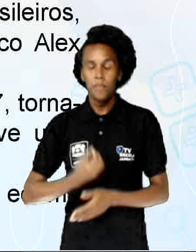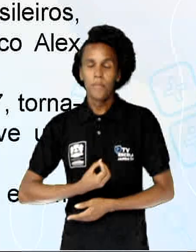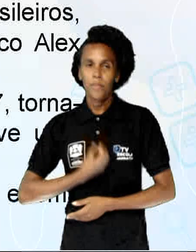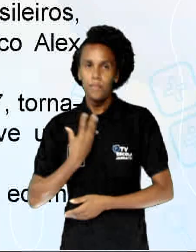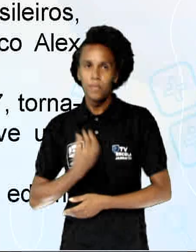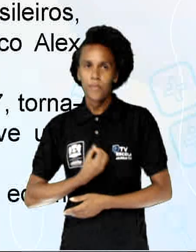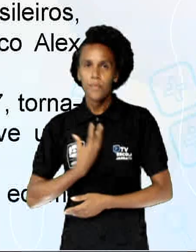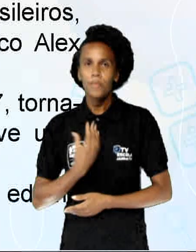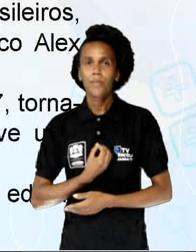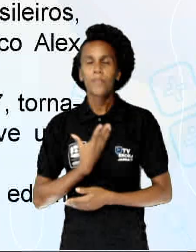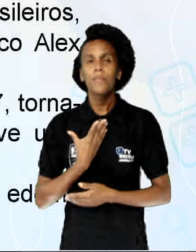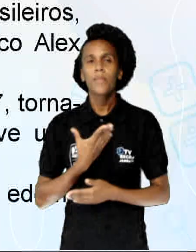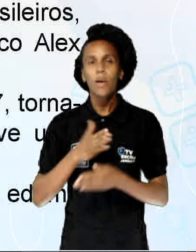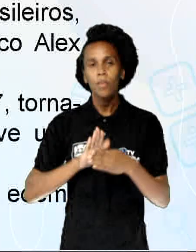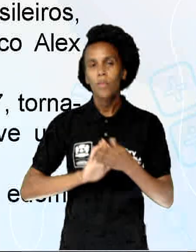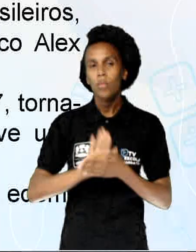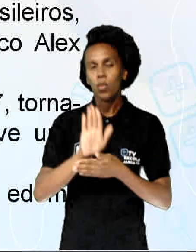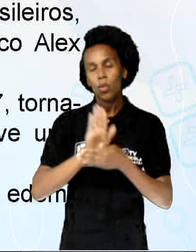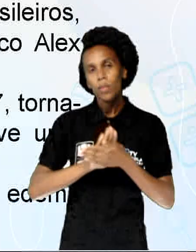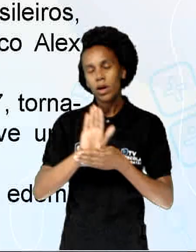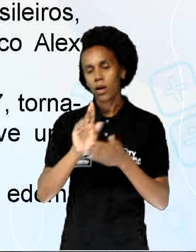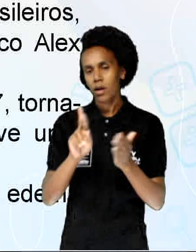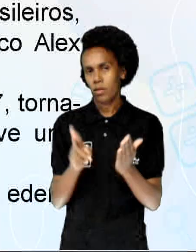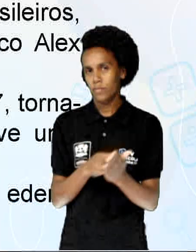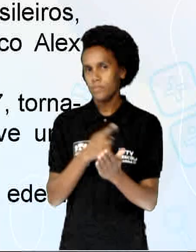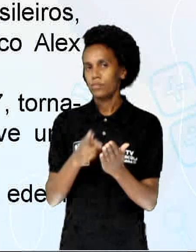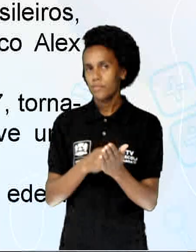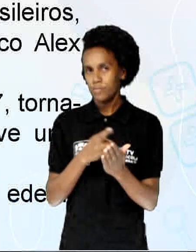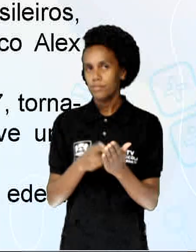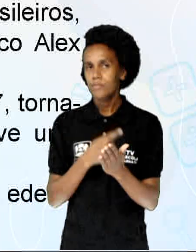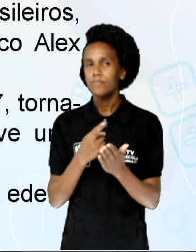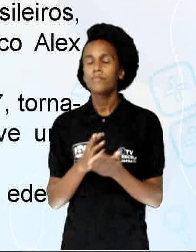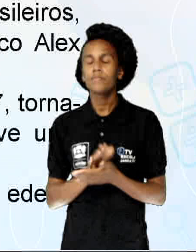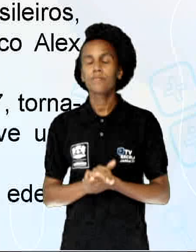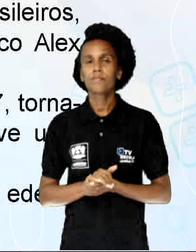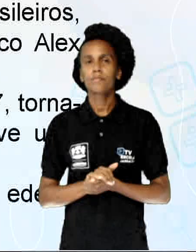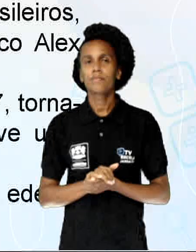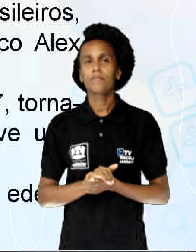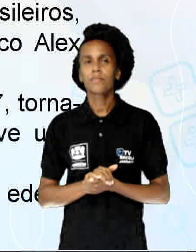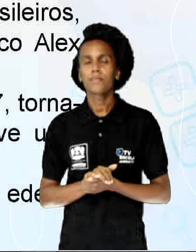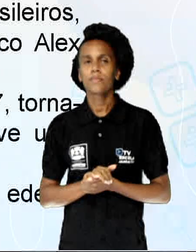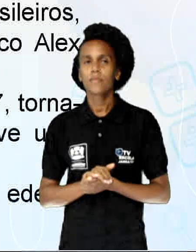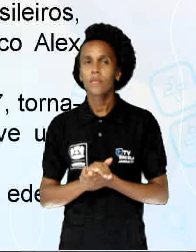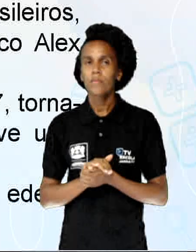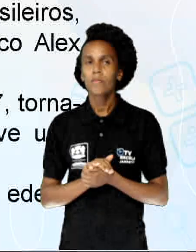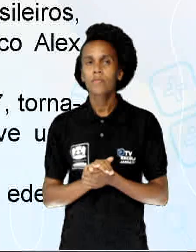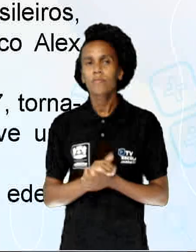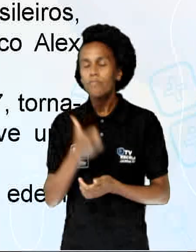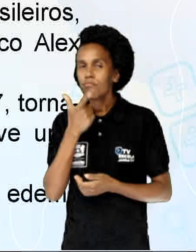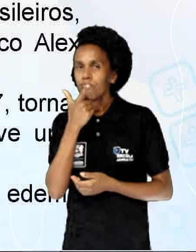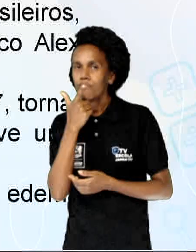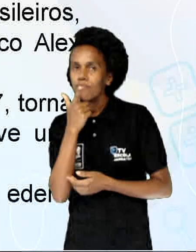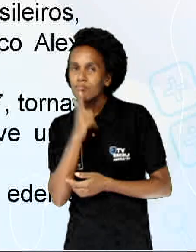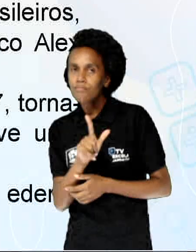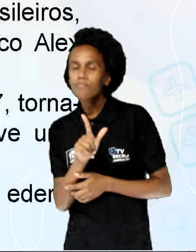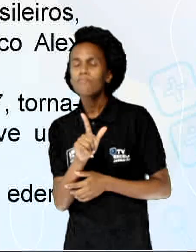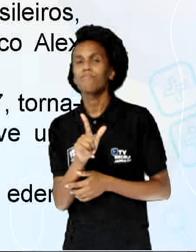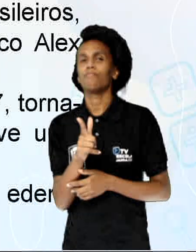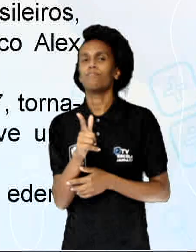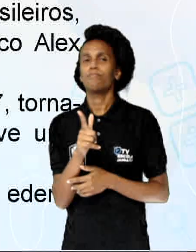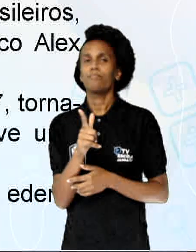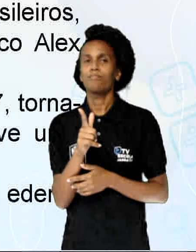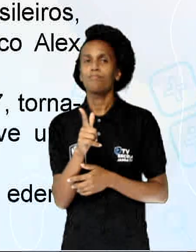1932. Ele consegue conciliar a carreira diplomática e os trabalhos no